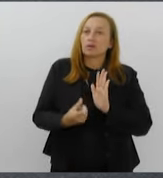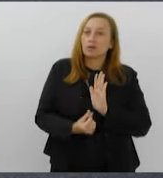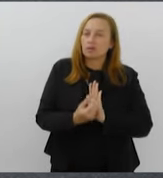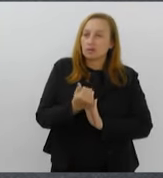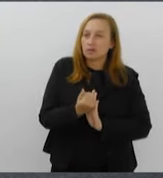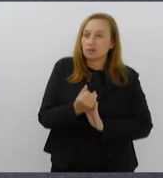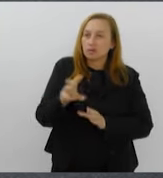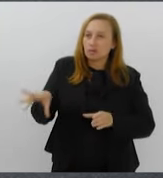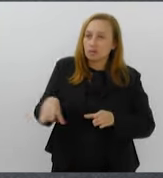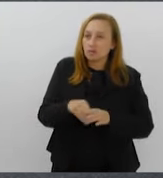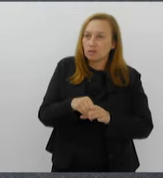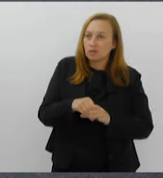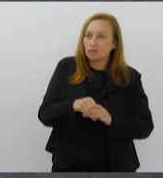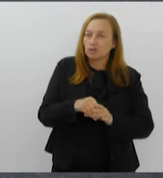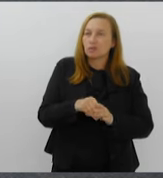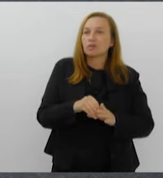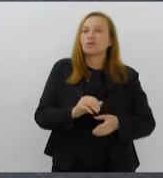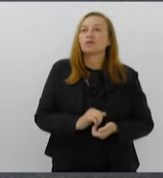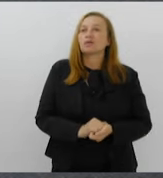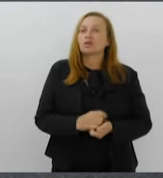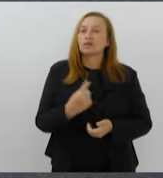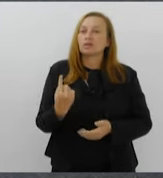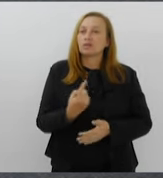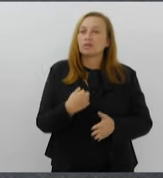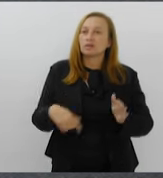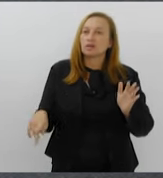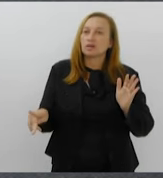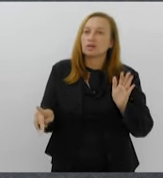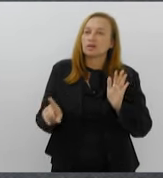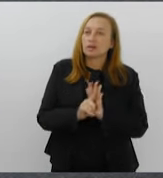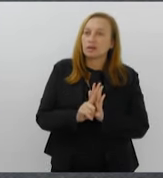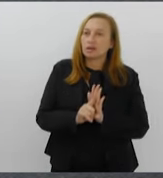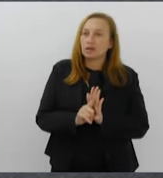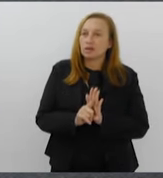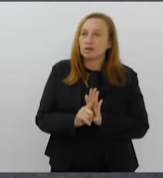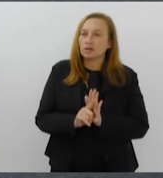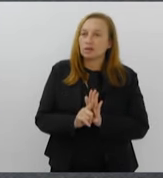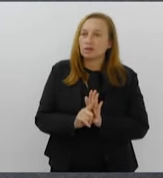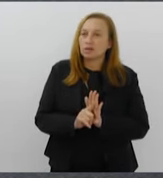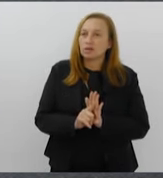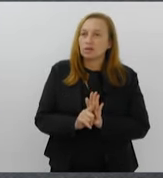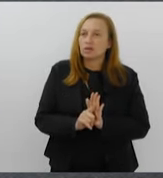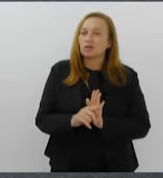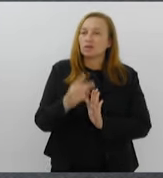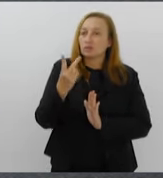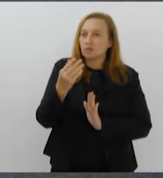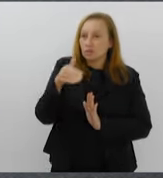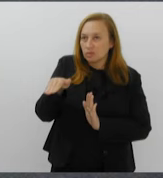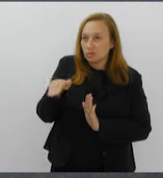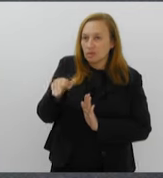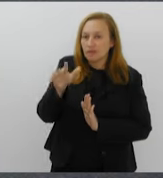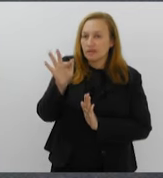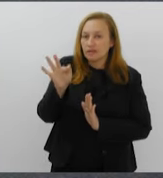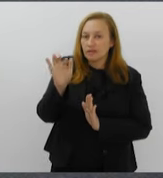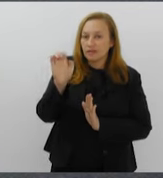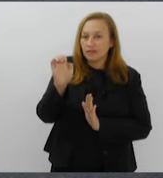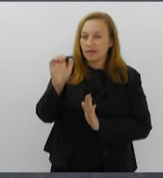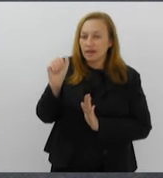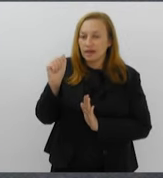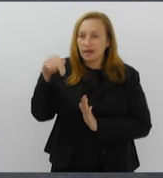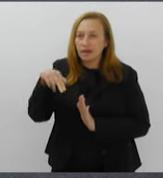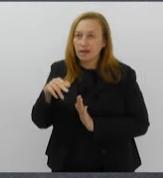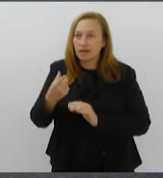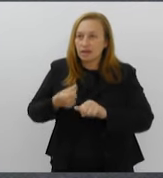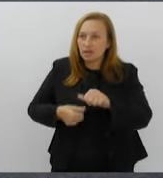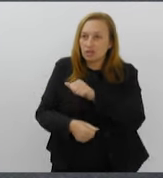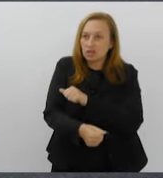o cumprimento da nossa legislação que prevê que 2,5% do FECAM seja investido